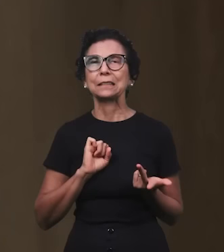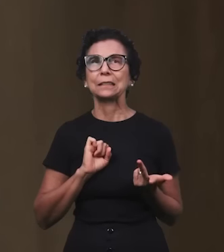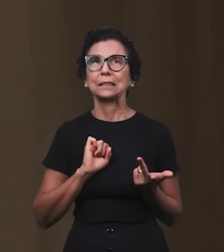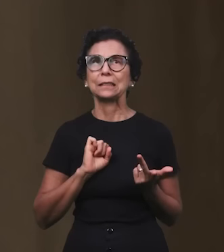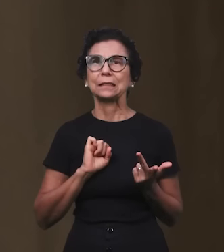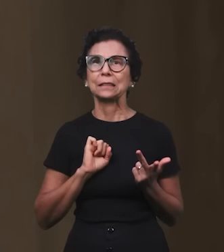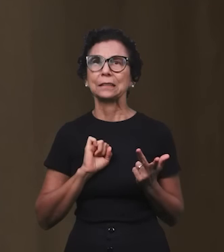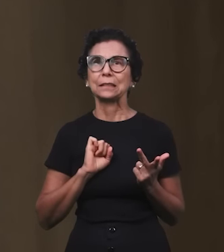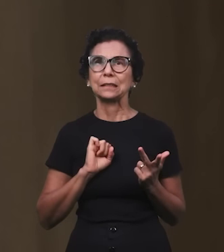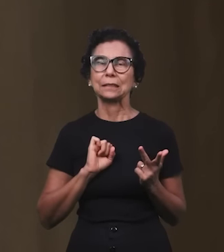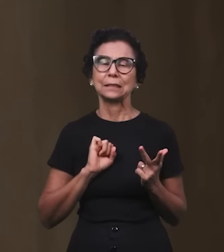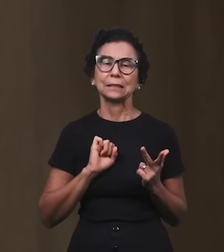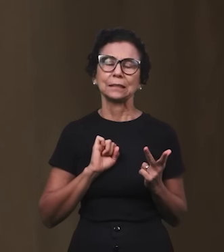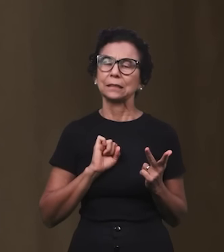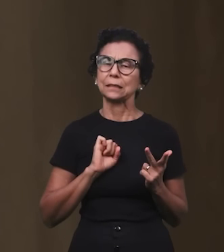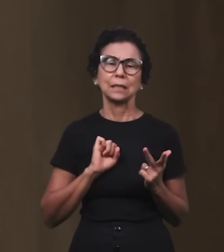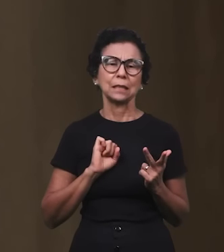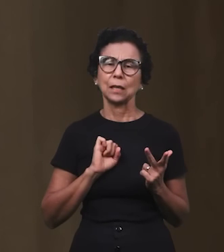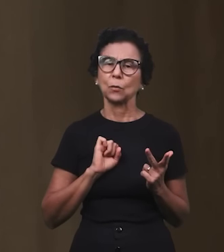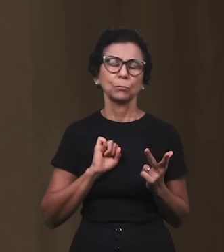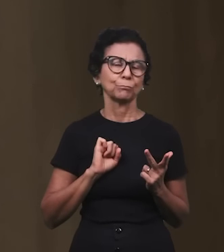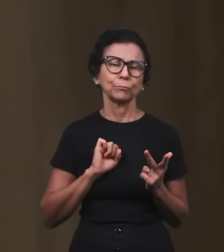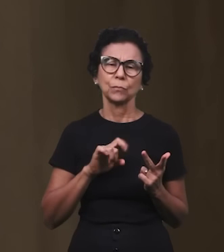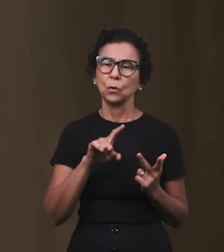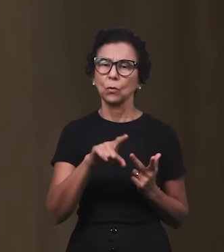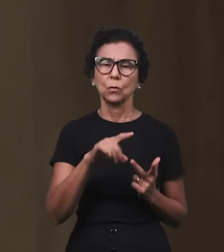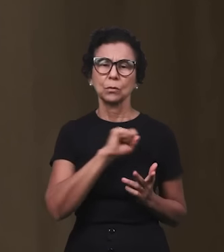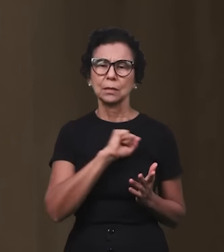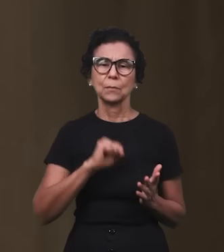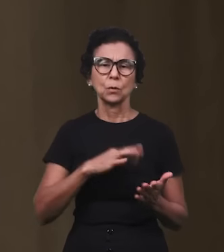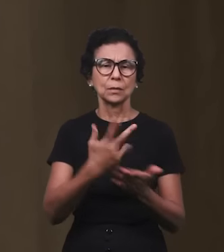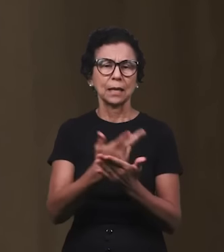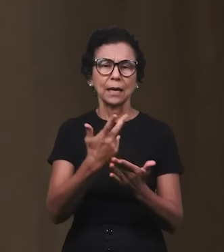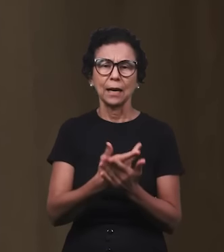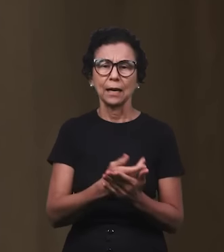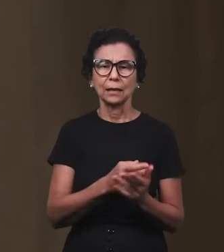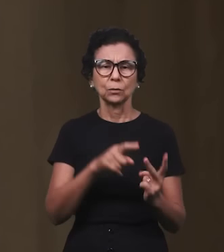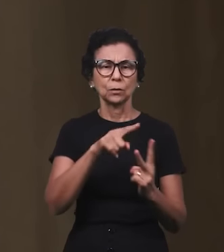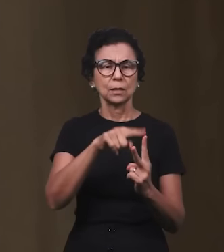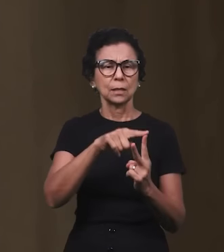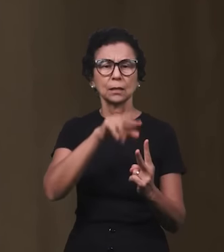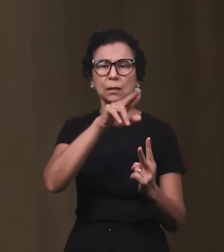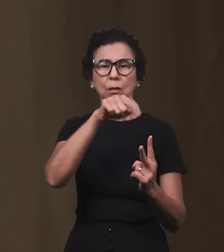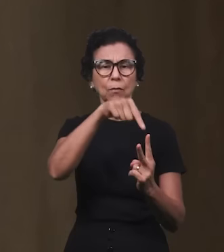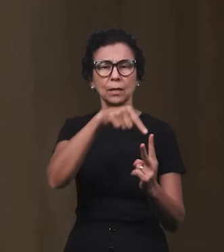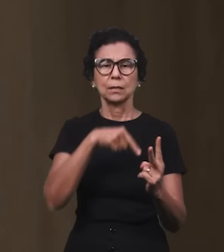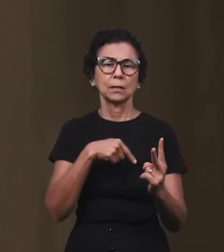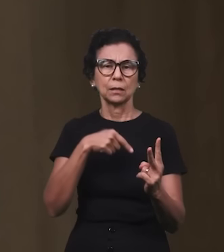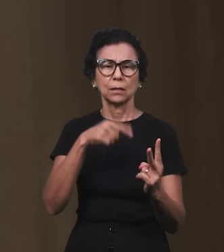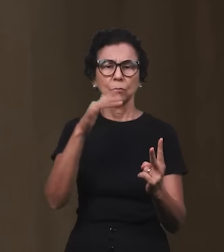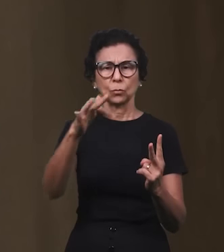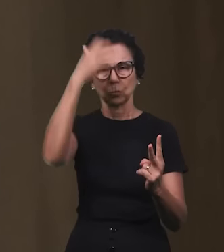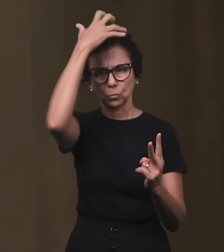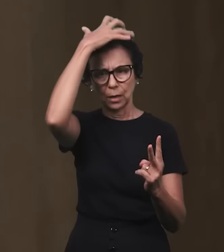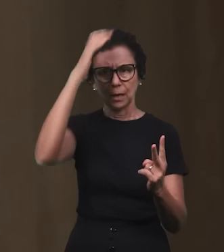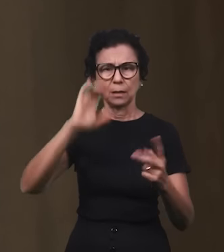ali, porque se o Espírito não viesse, não, Samuel, você está errado, não é ele, entendeu? Então, por exemplo,